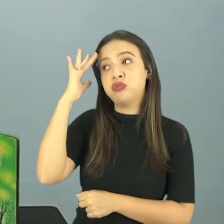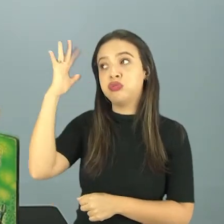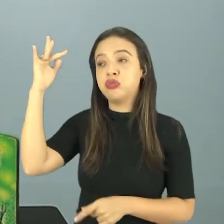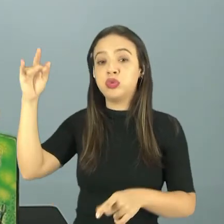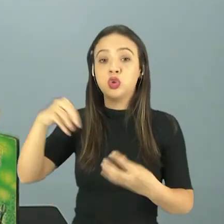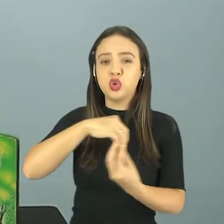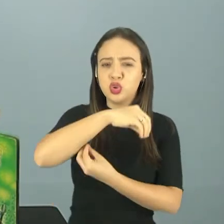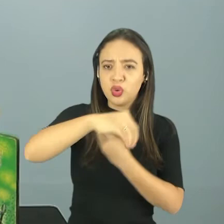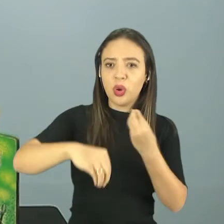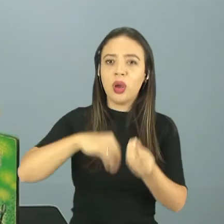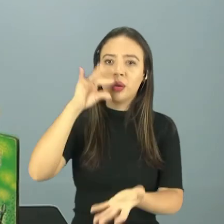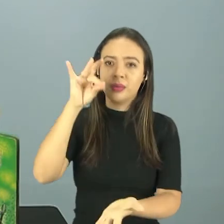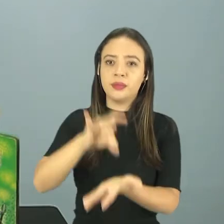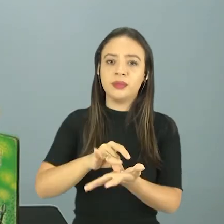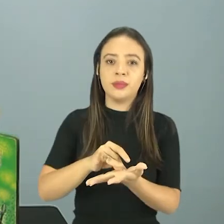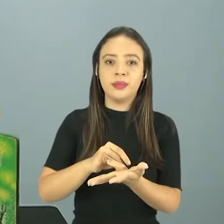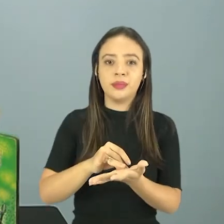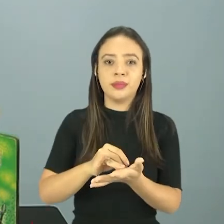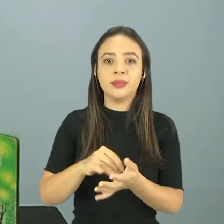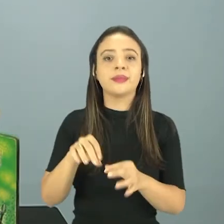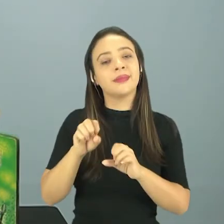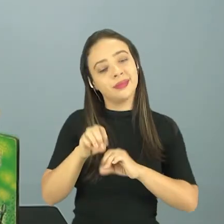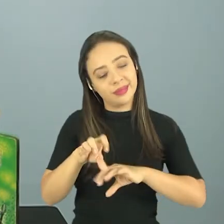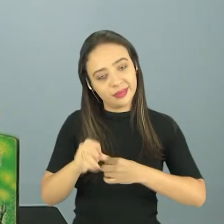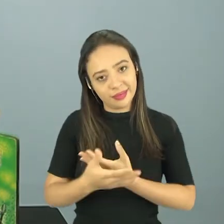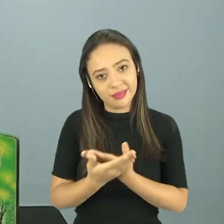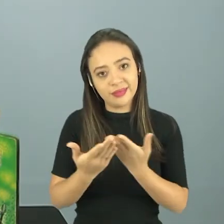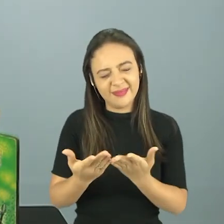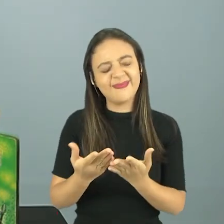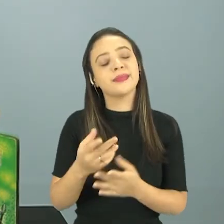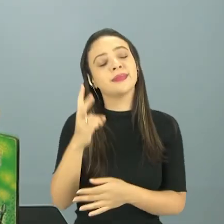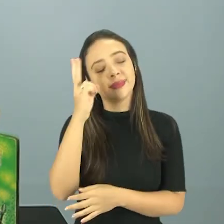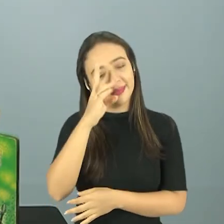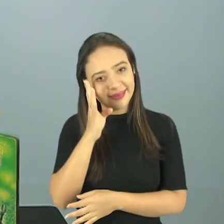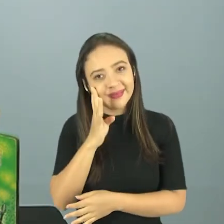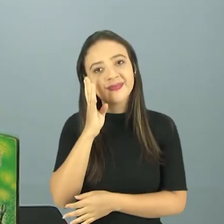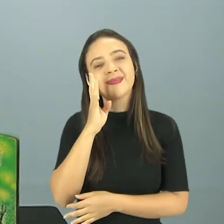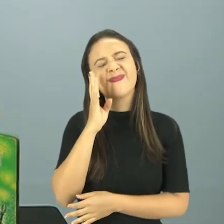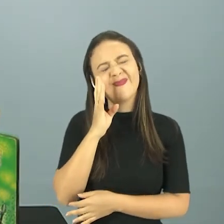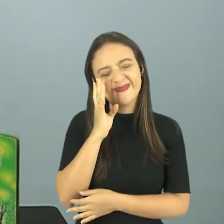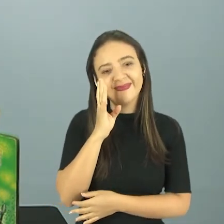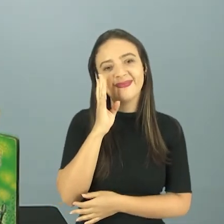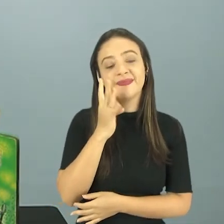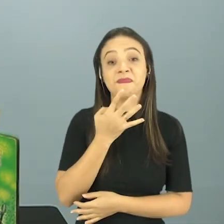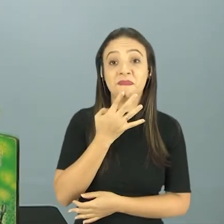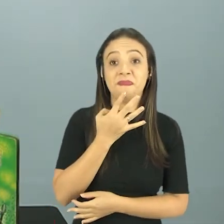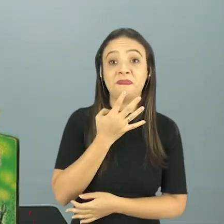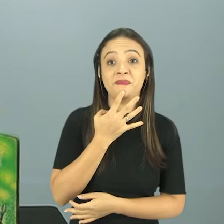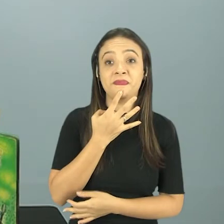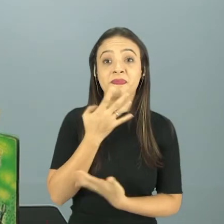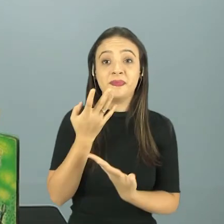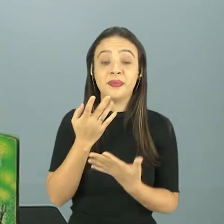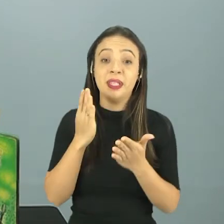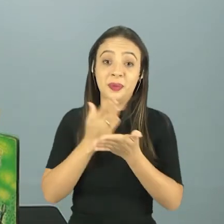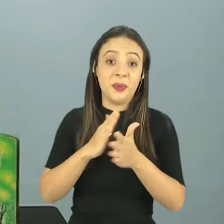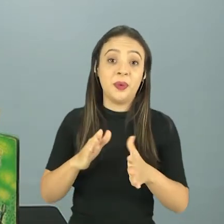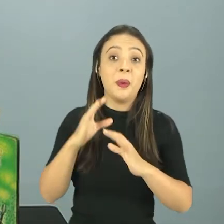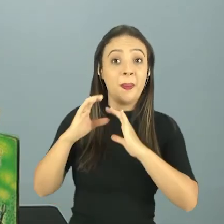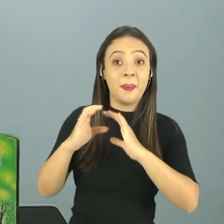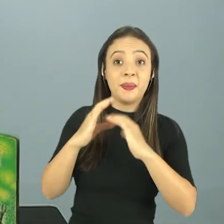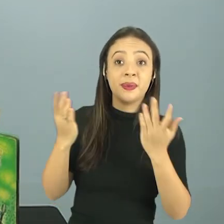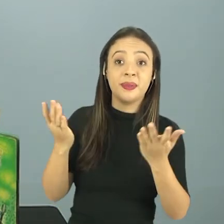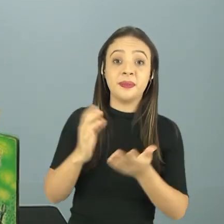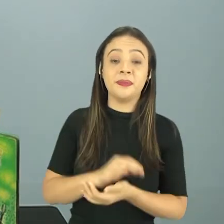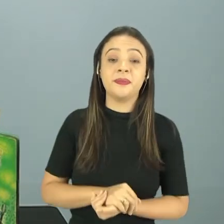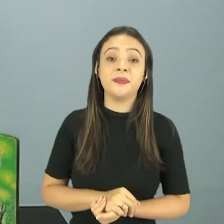que vocês puderam compartilhar com vocês aqui, são histórias legais da gente ouvir. E essa, como terminou com a musiquinha, né?